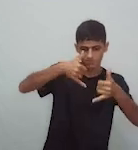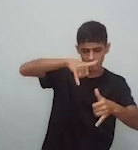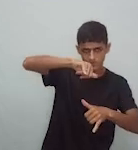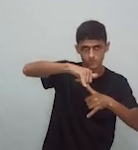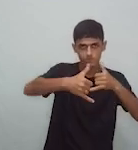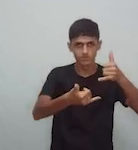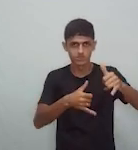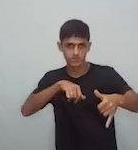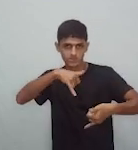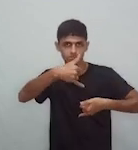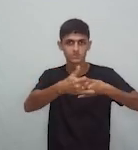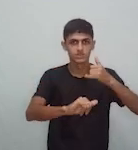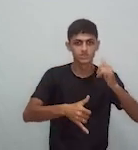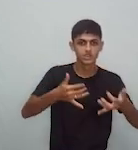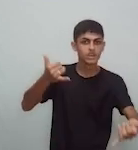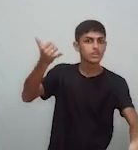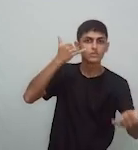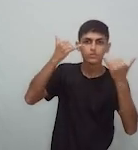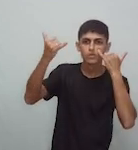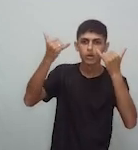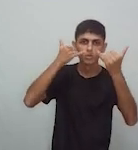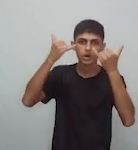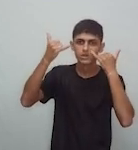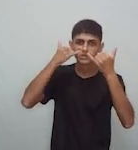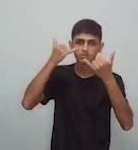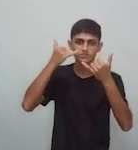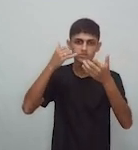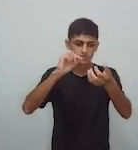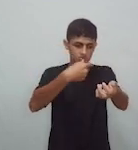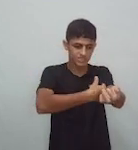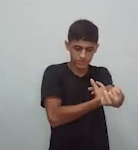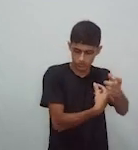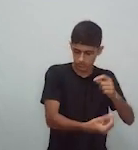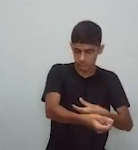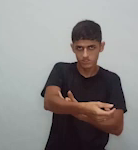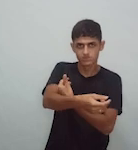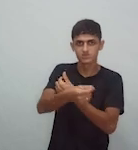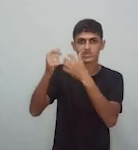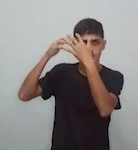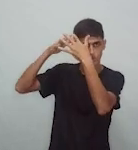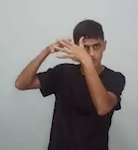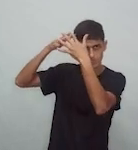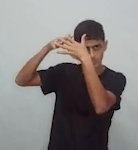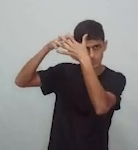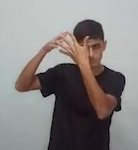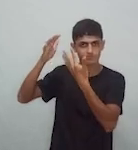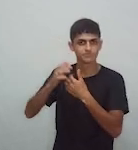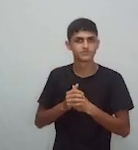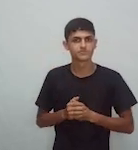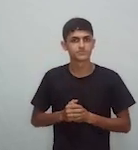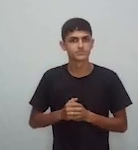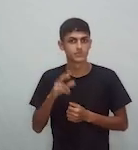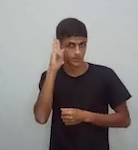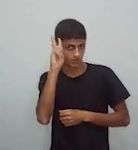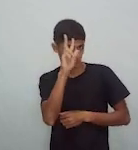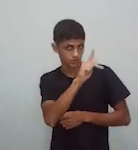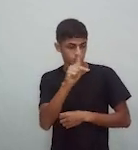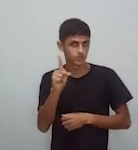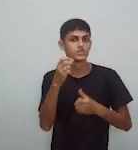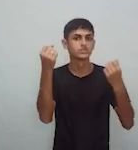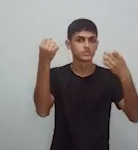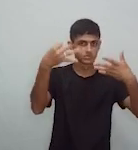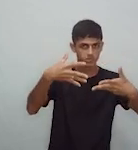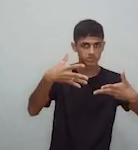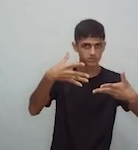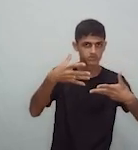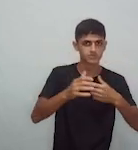químicas que transmitem informações entre os neurônios através de sinapses. Então, como eu comentei, são os